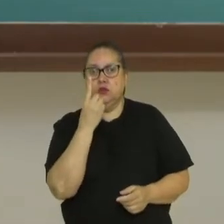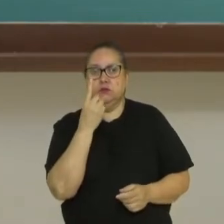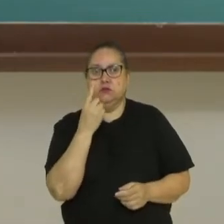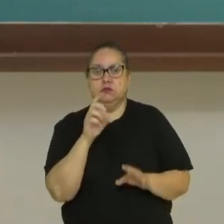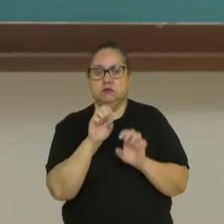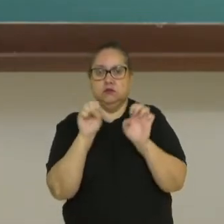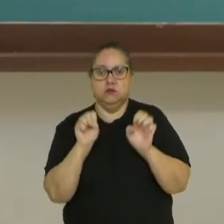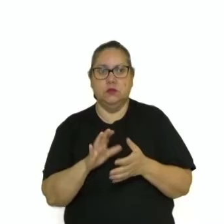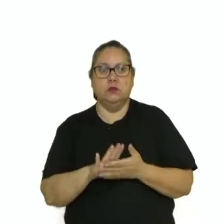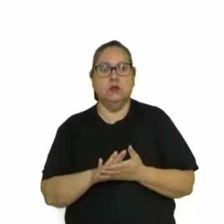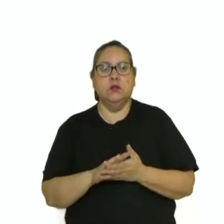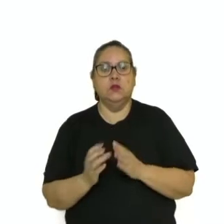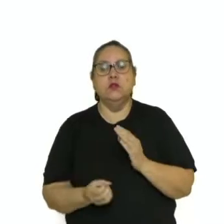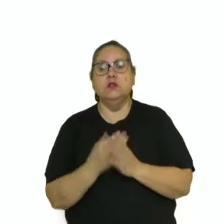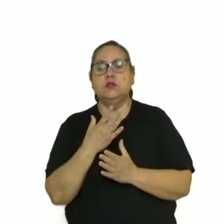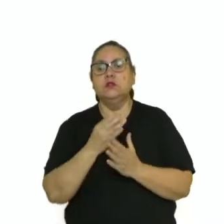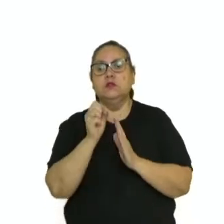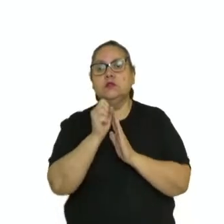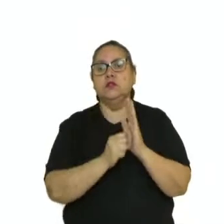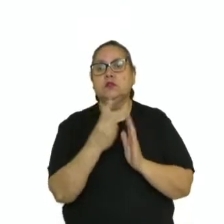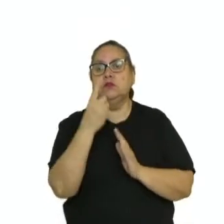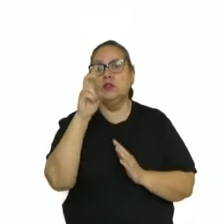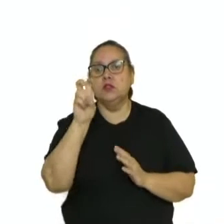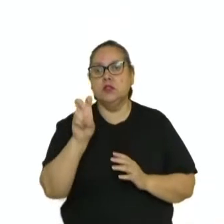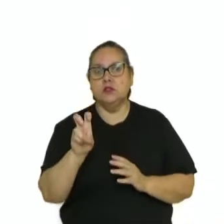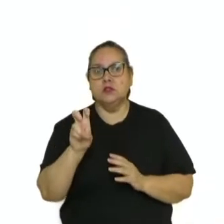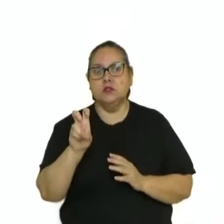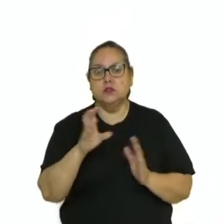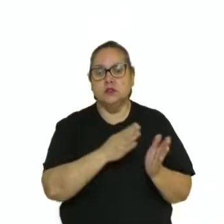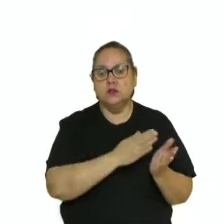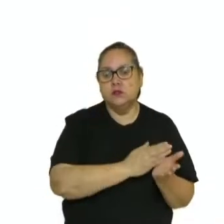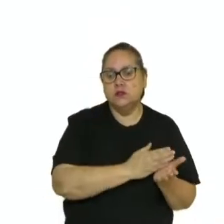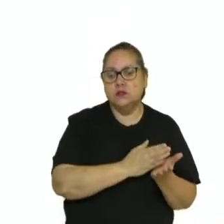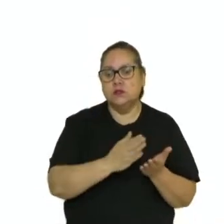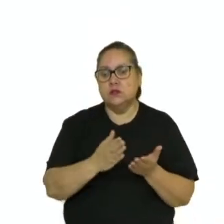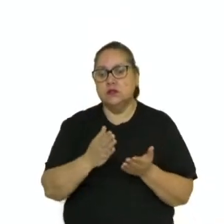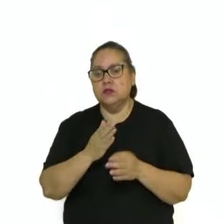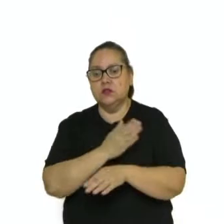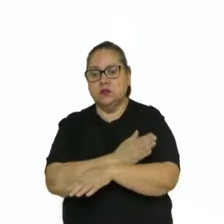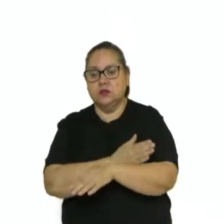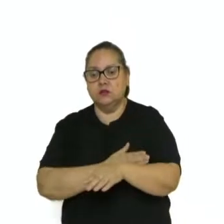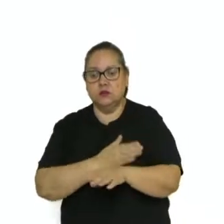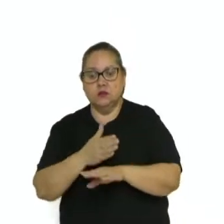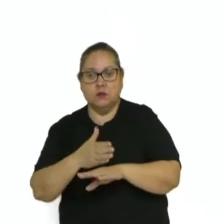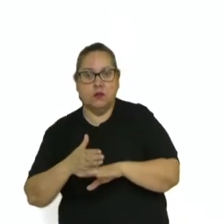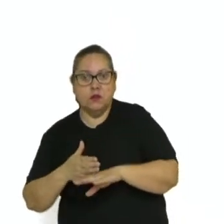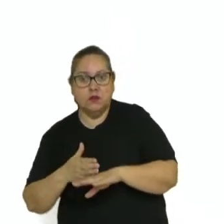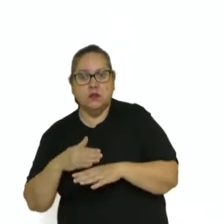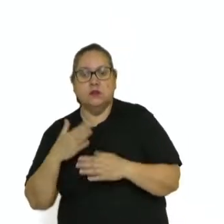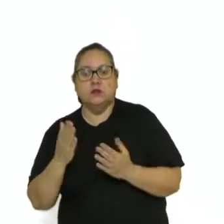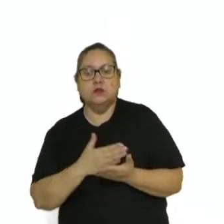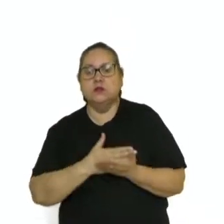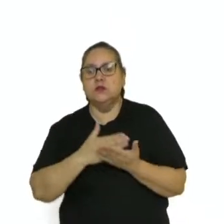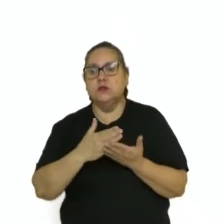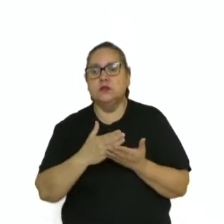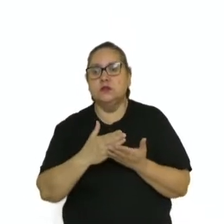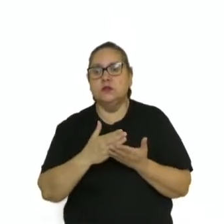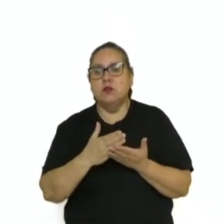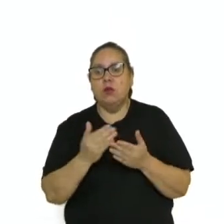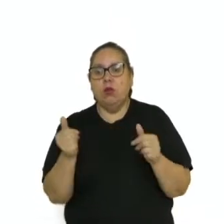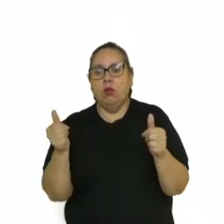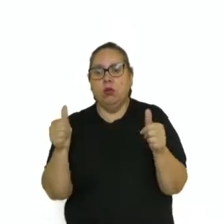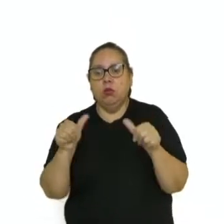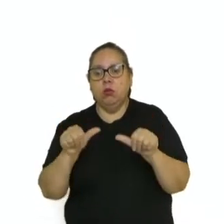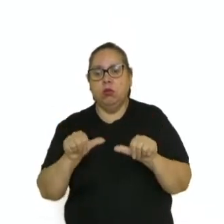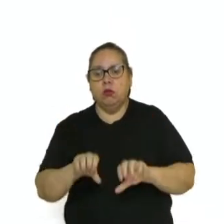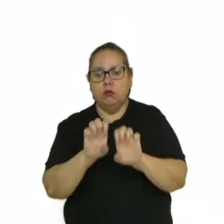né? Surgiu no século XV, na passagem da Idade Média para a Idade Moderna, a partir da decadência do